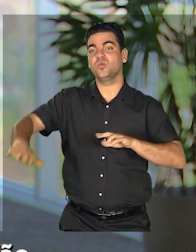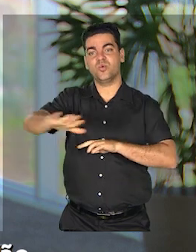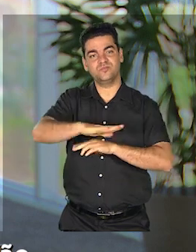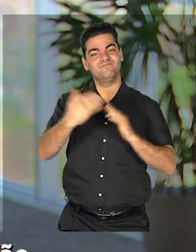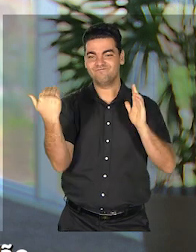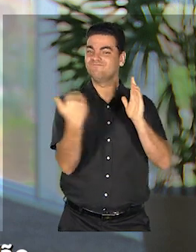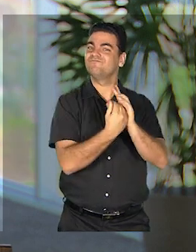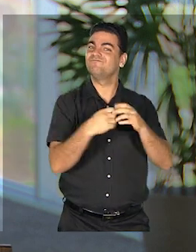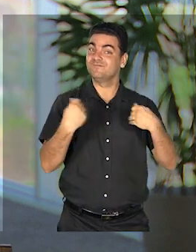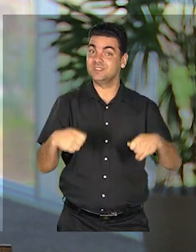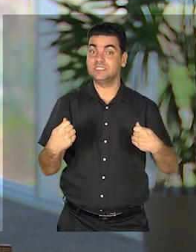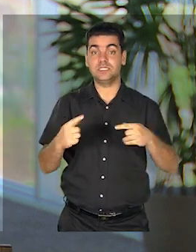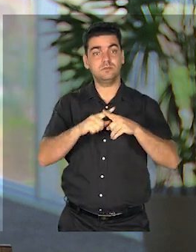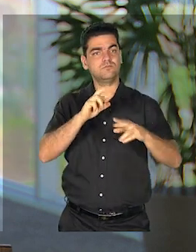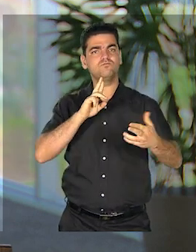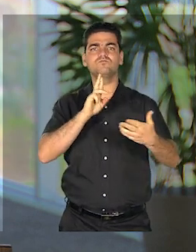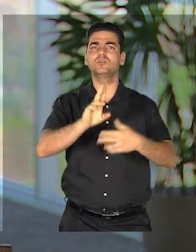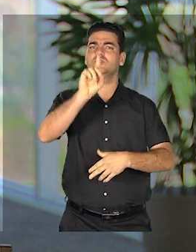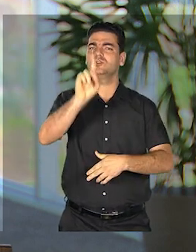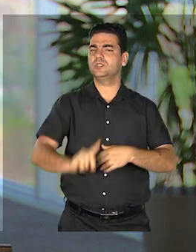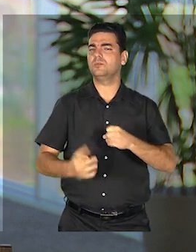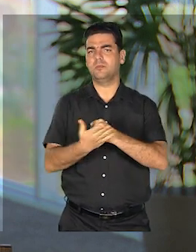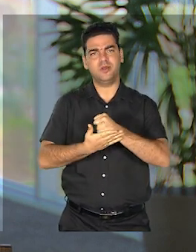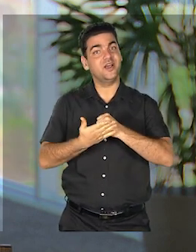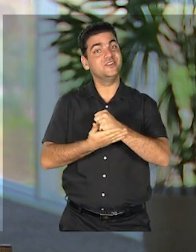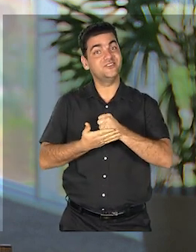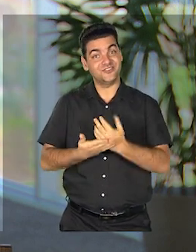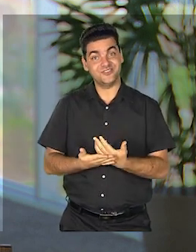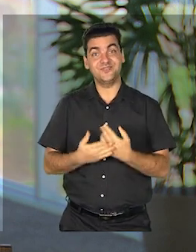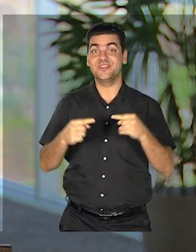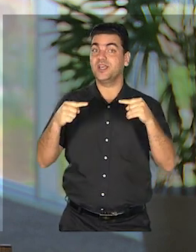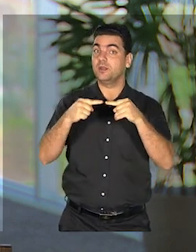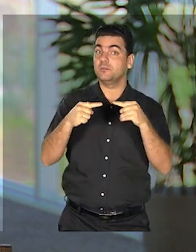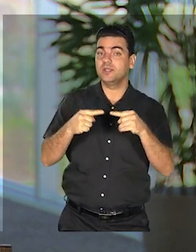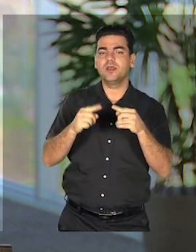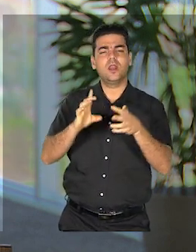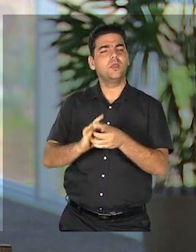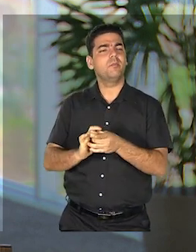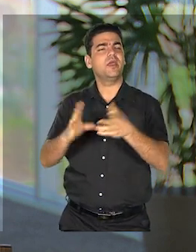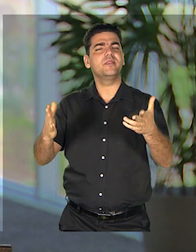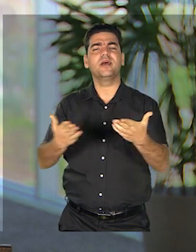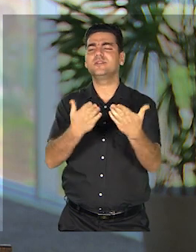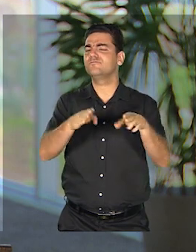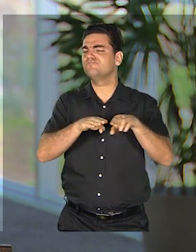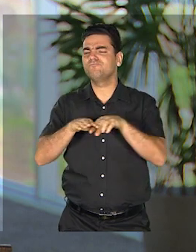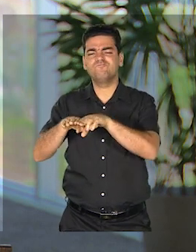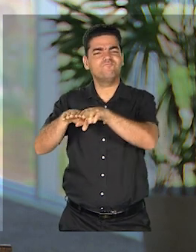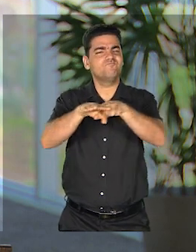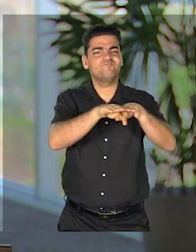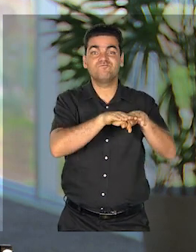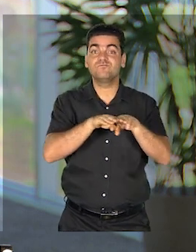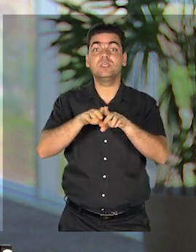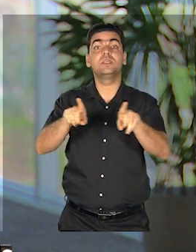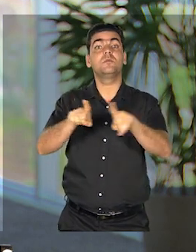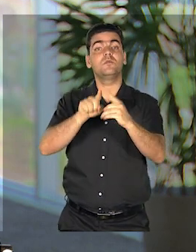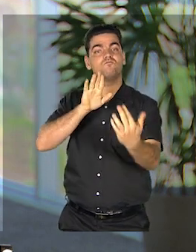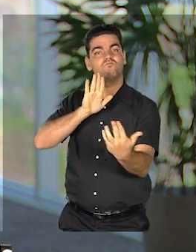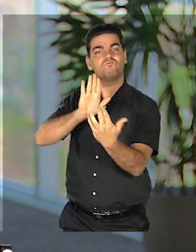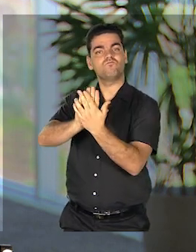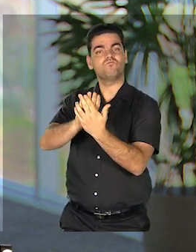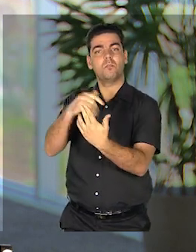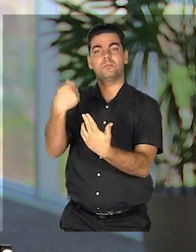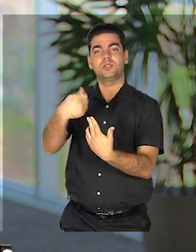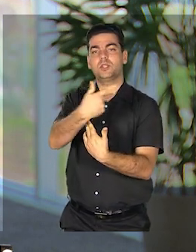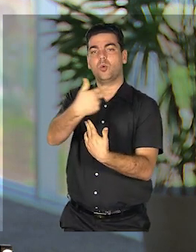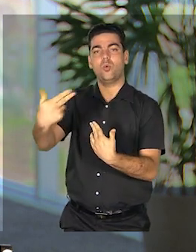governantes e governados e respeito aos direitos fundamentais que incluem as liberdades a igualdade e o